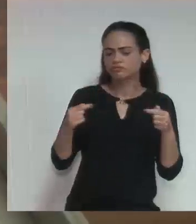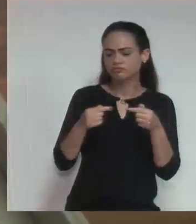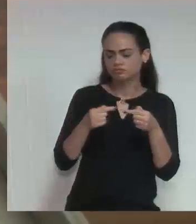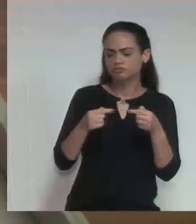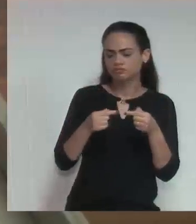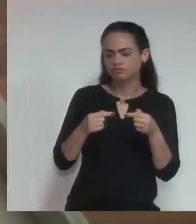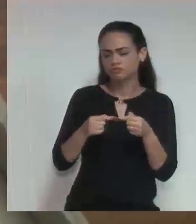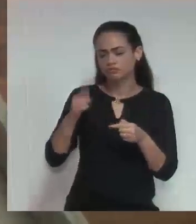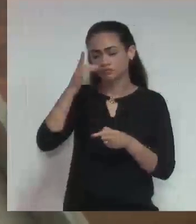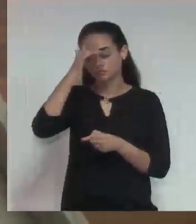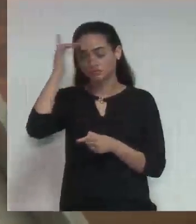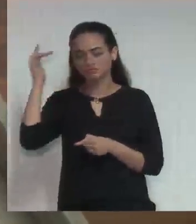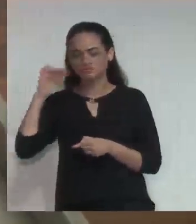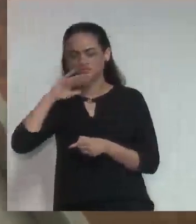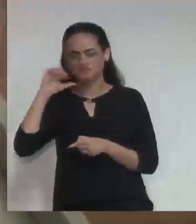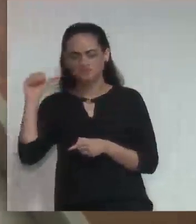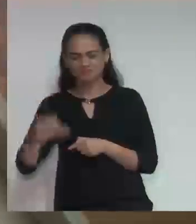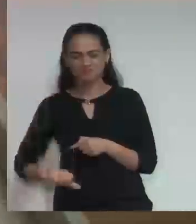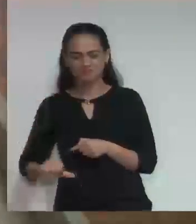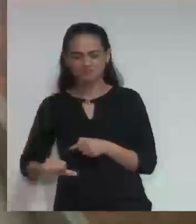só conhece a perversidade.